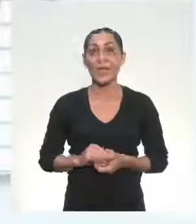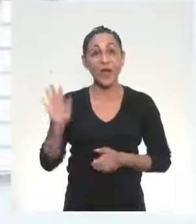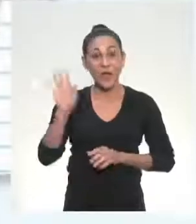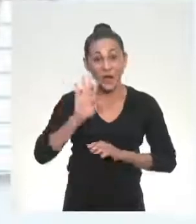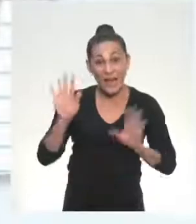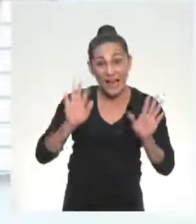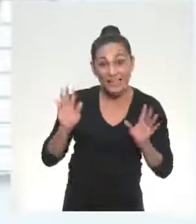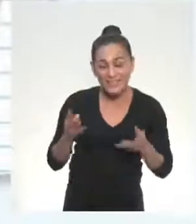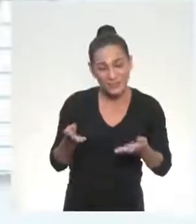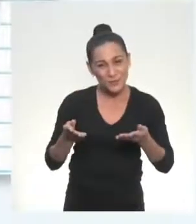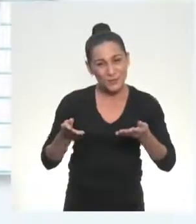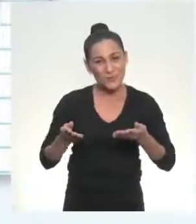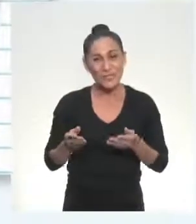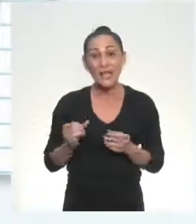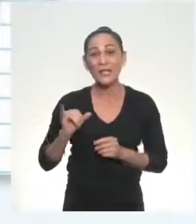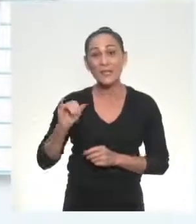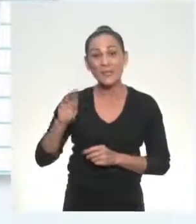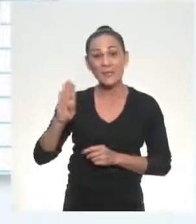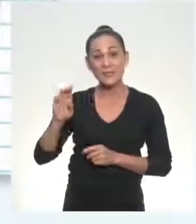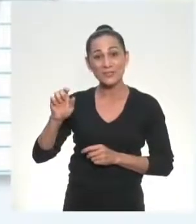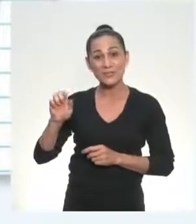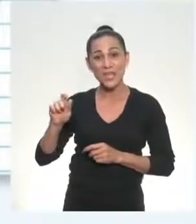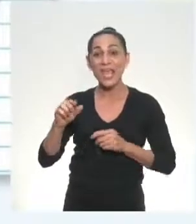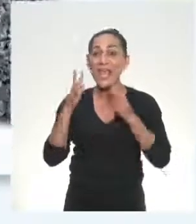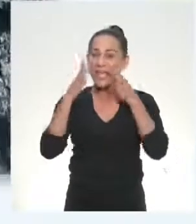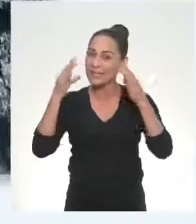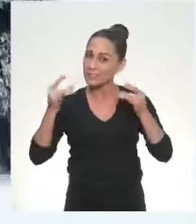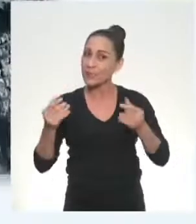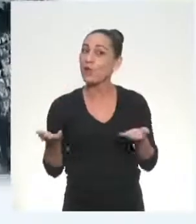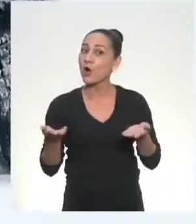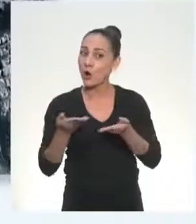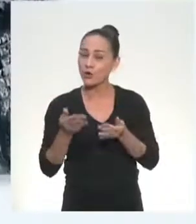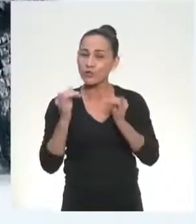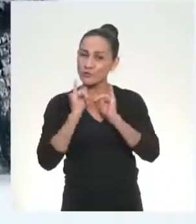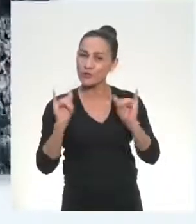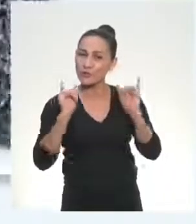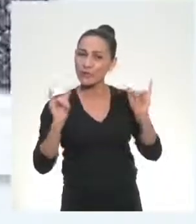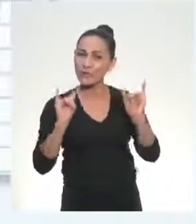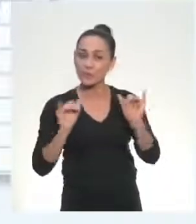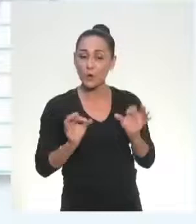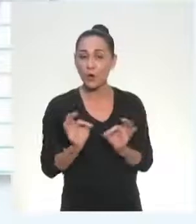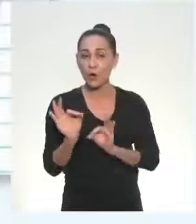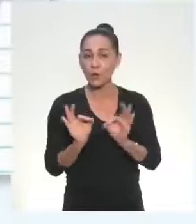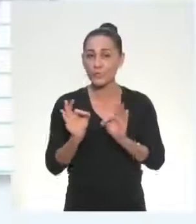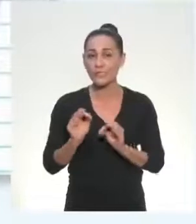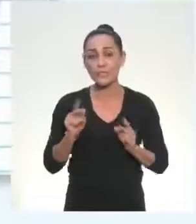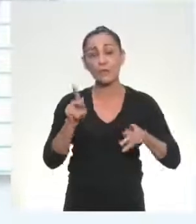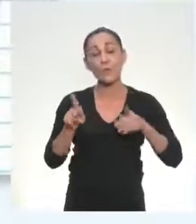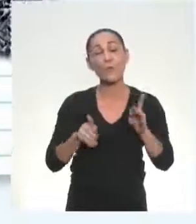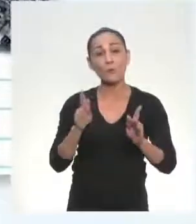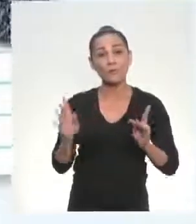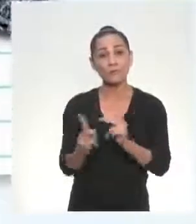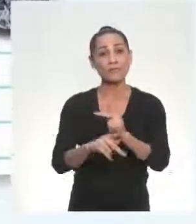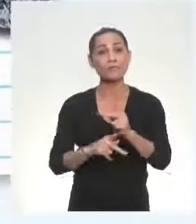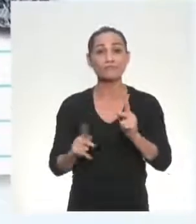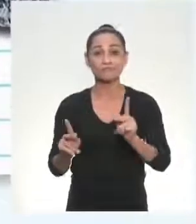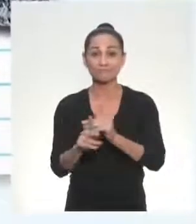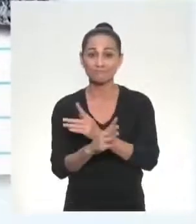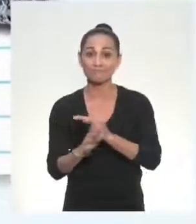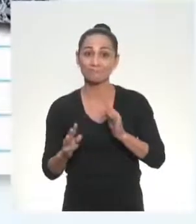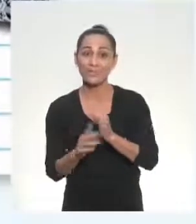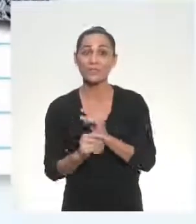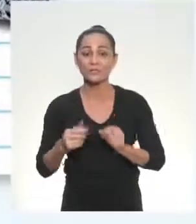Olá, sejam bem-vindos ao IBGE Explica. Hoje falaremos sobre arranjos populacionais. Se você já passou dos 30 ou dos